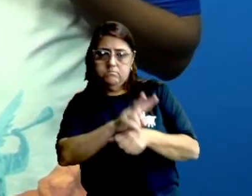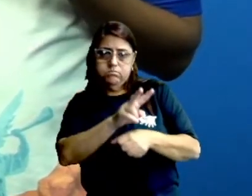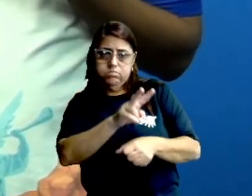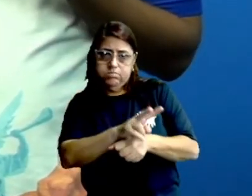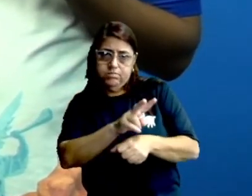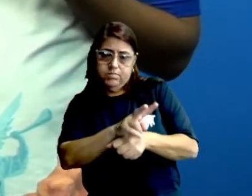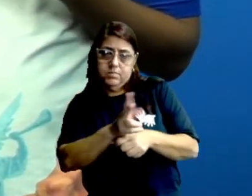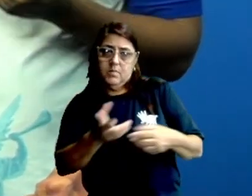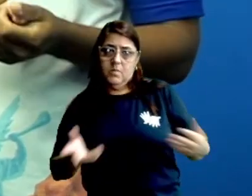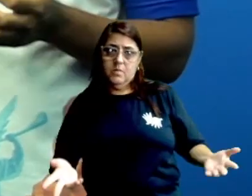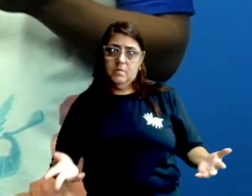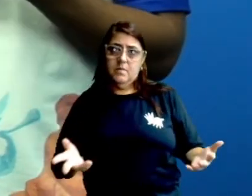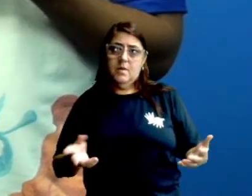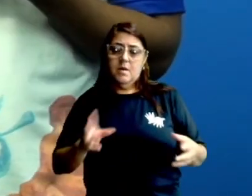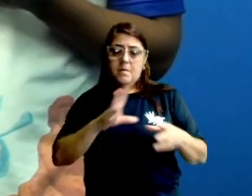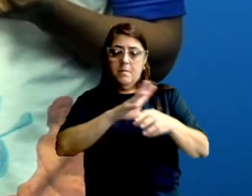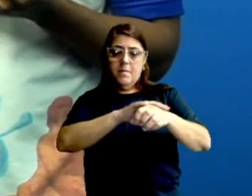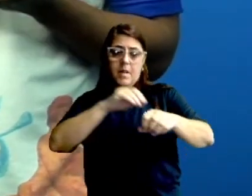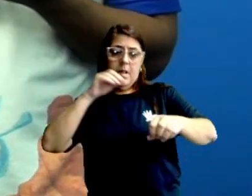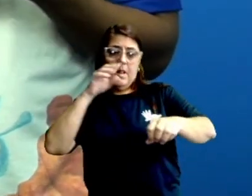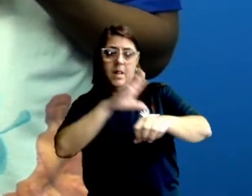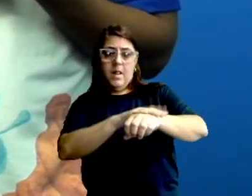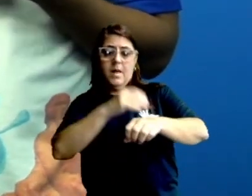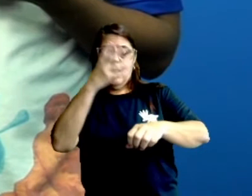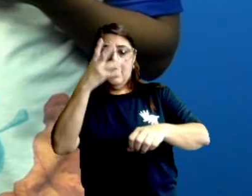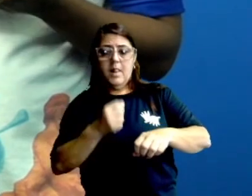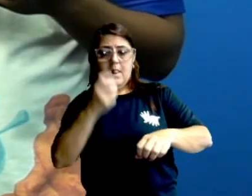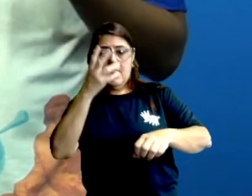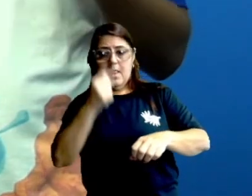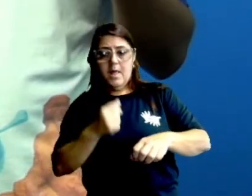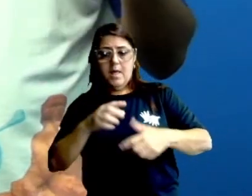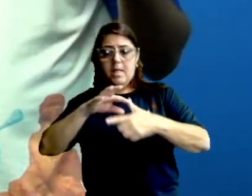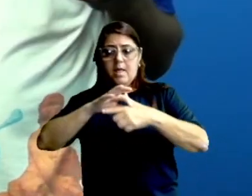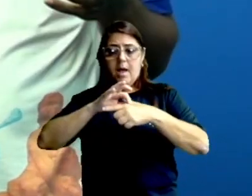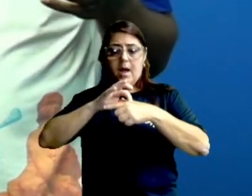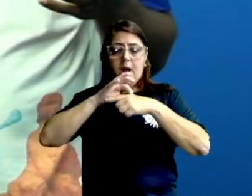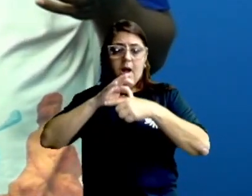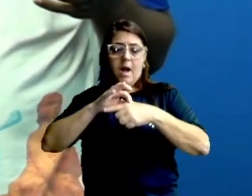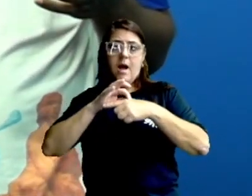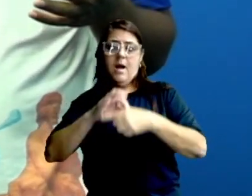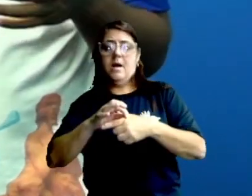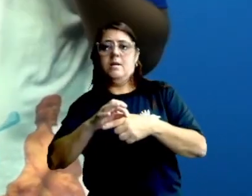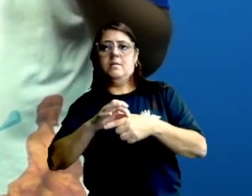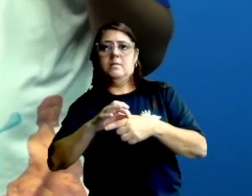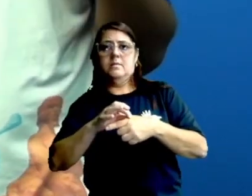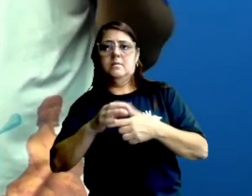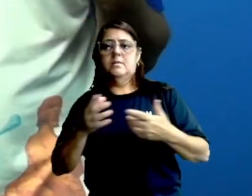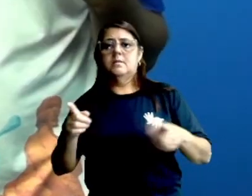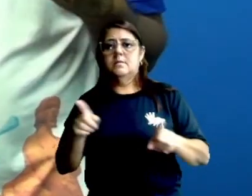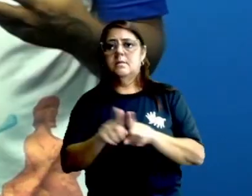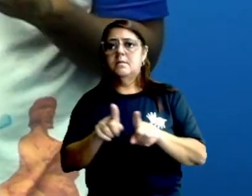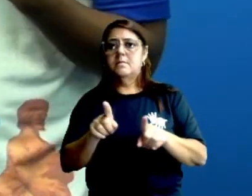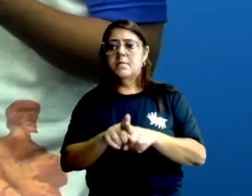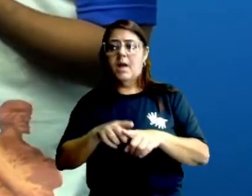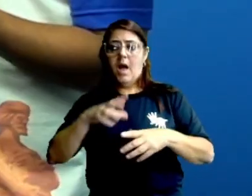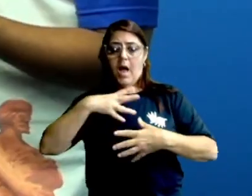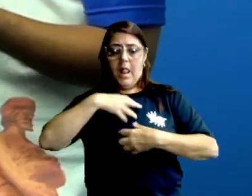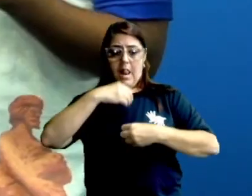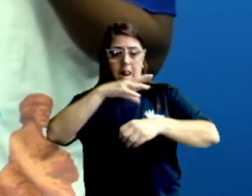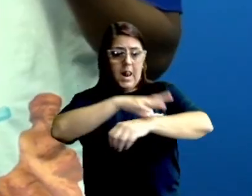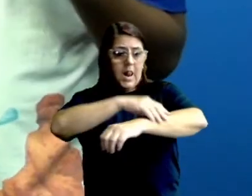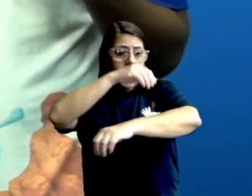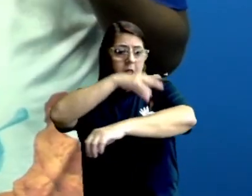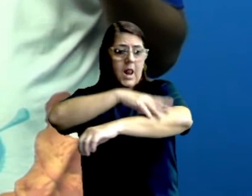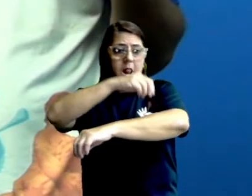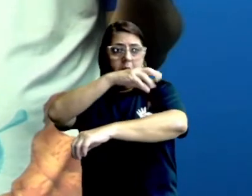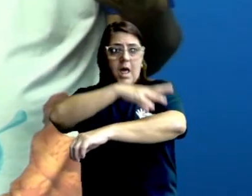eles tiravam a lã, tiravam leite, a carne e também servia de meio de transporte, né? E principalmente a lã, porque